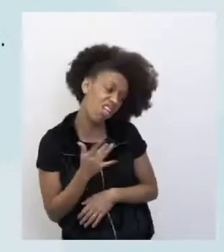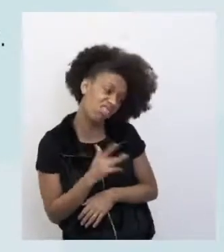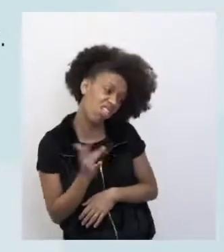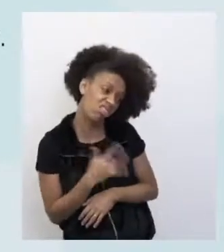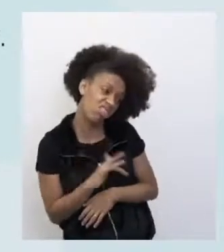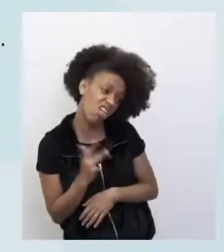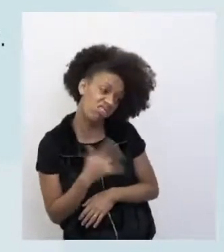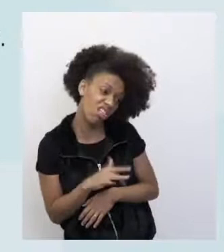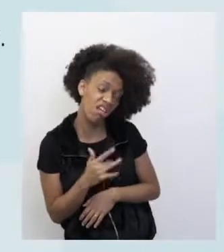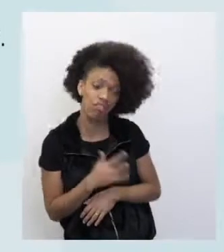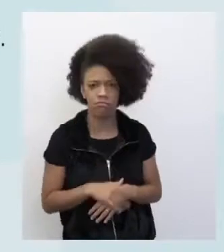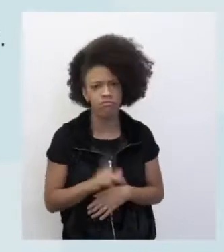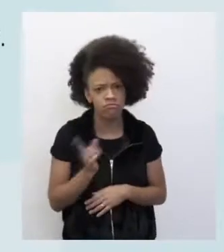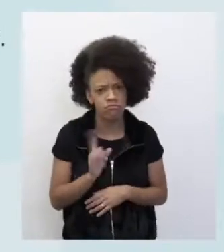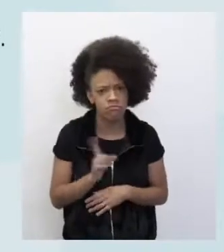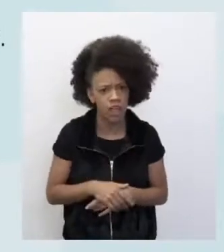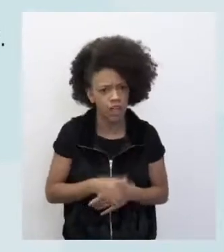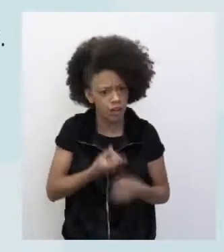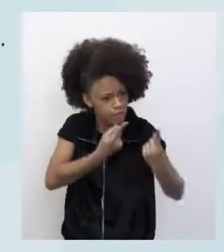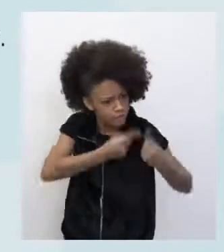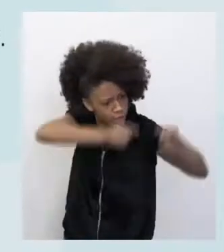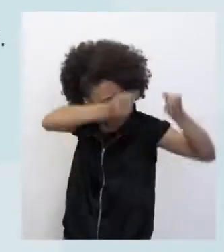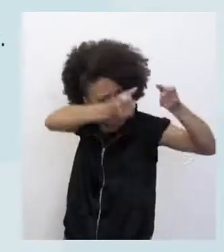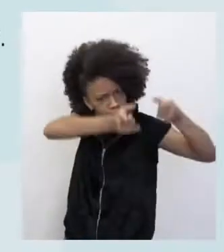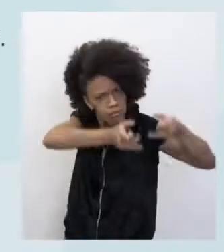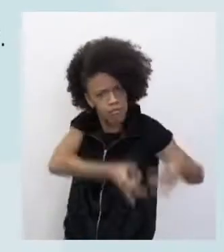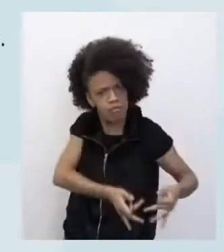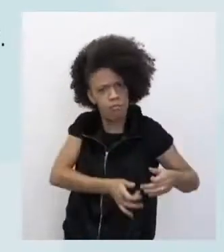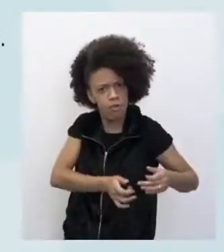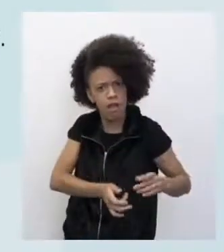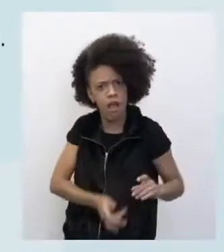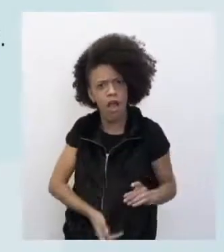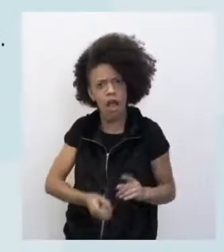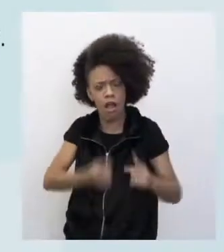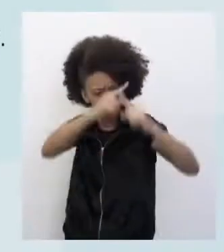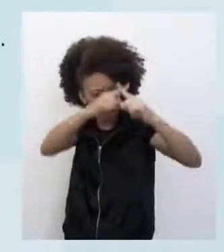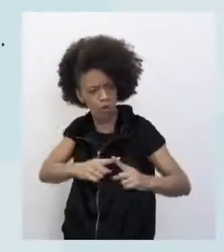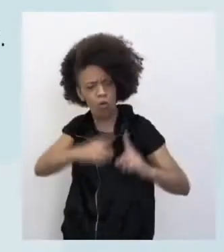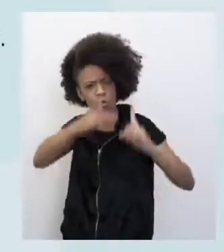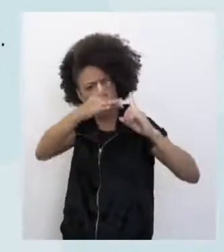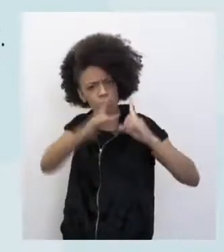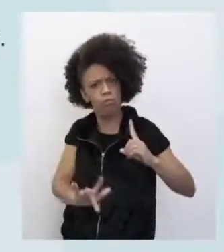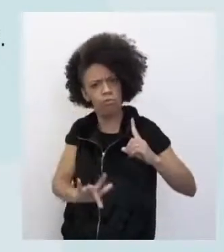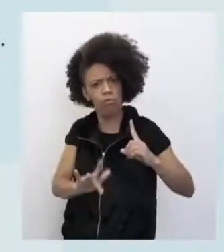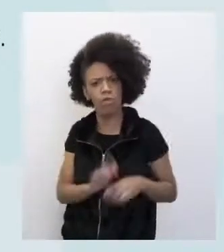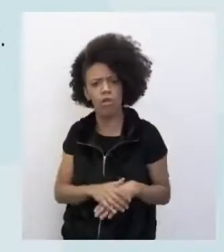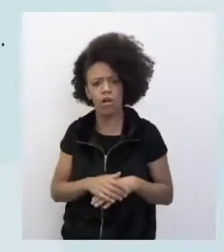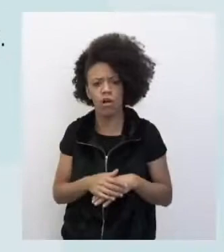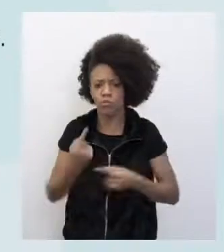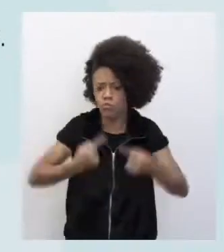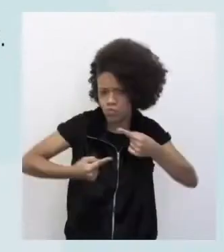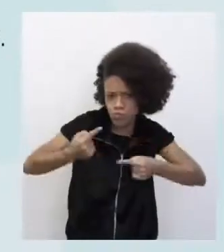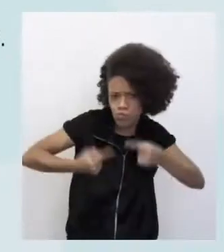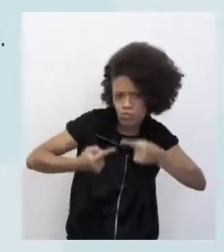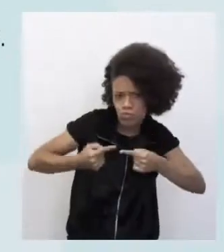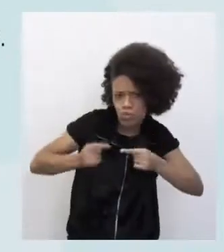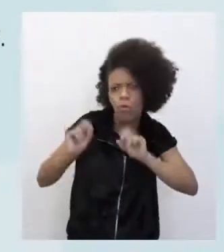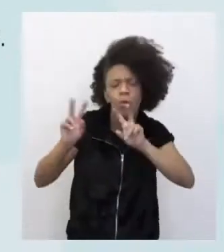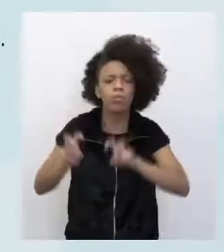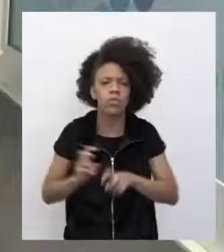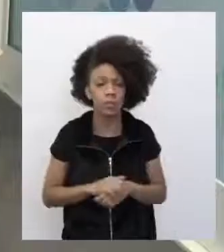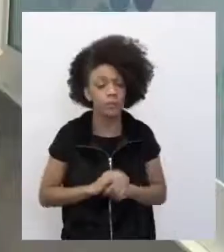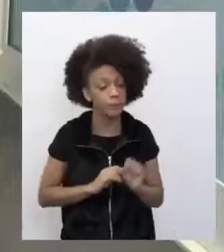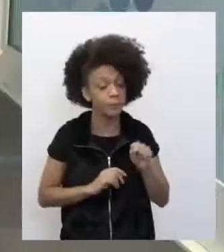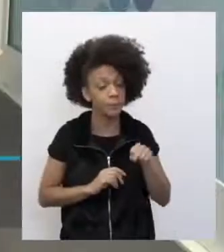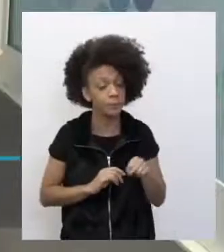tadinho, coitadinho, ela vai argumentar contra o capacitismo. Argumentar, Ed, não é discutir sobre algo? Sim, uma